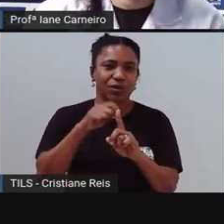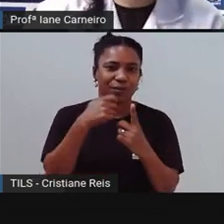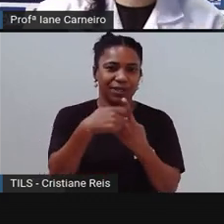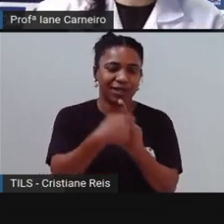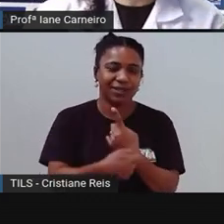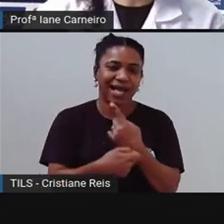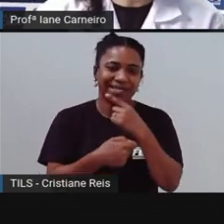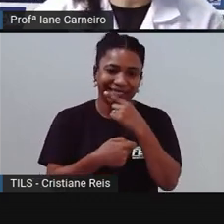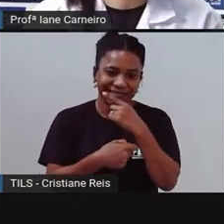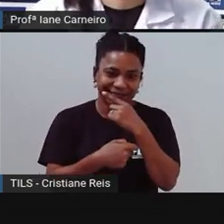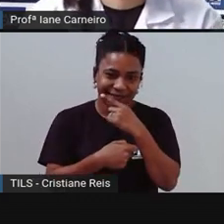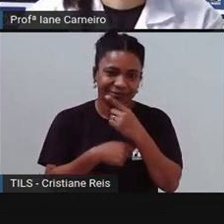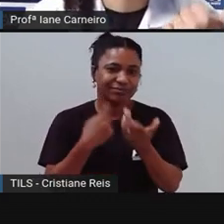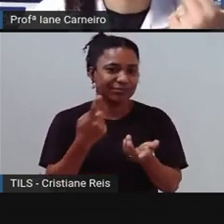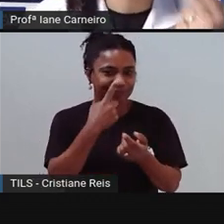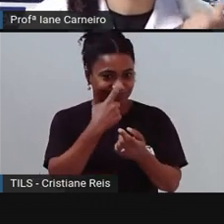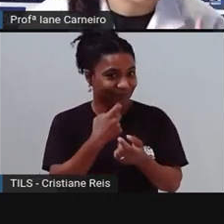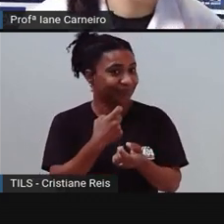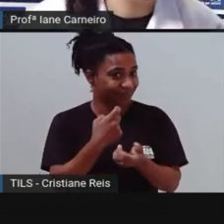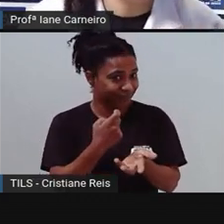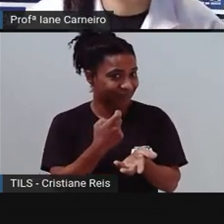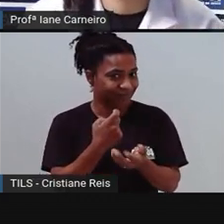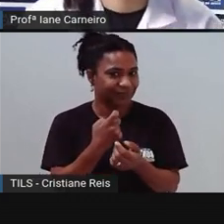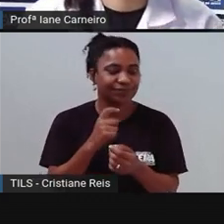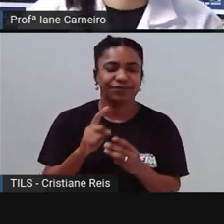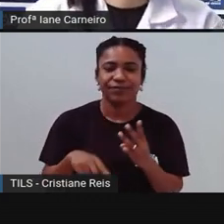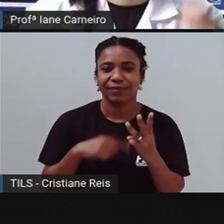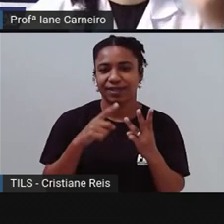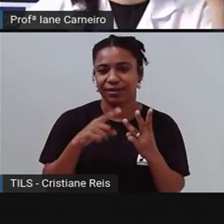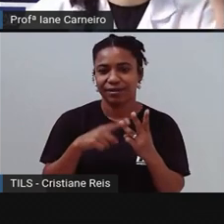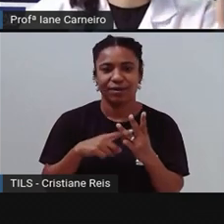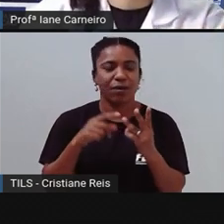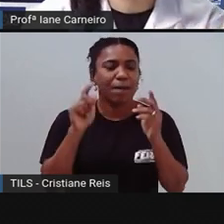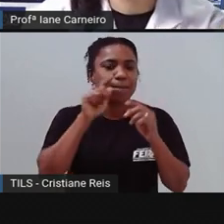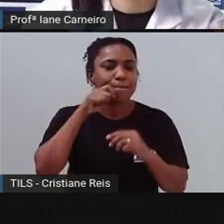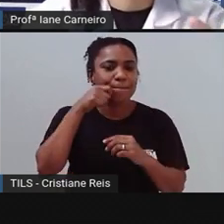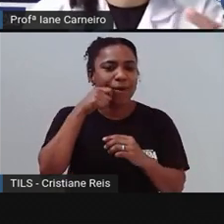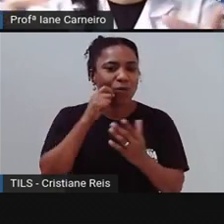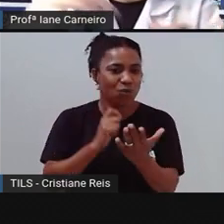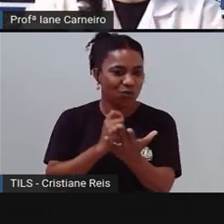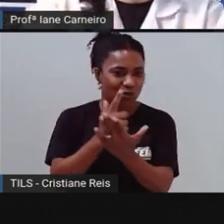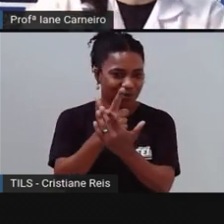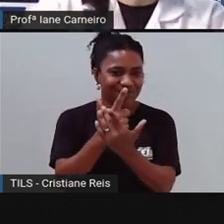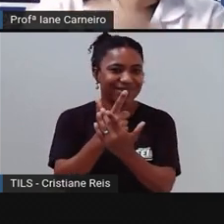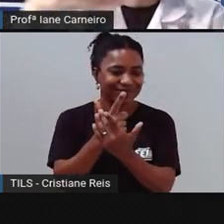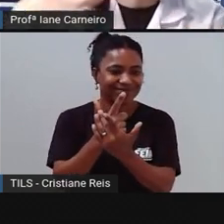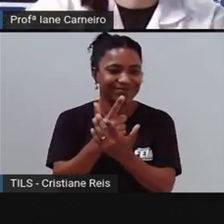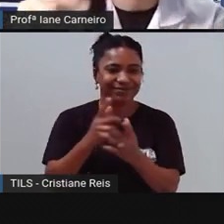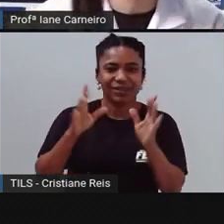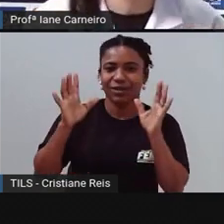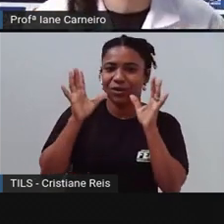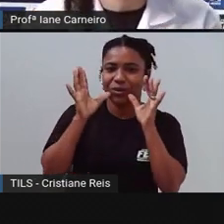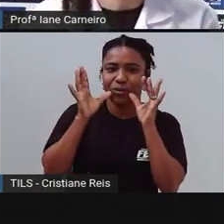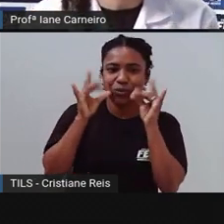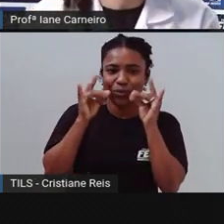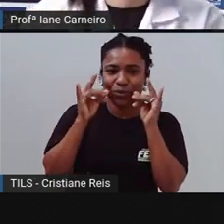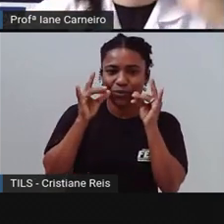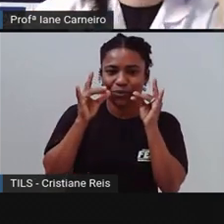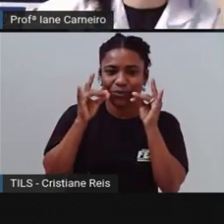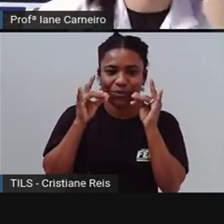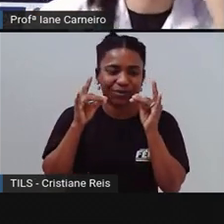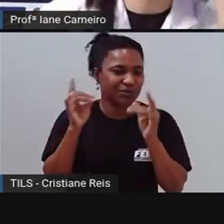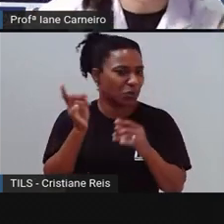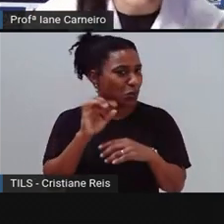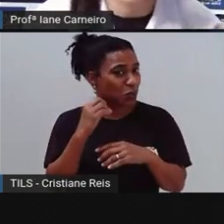bananinha, né? A embalagem do pão, né? Tem gente que compra o pão lá na padaria e vem no saco de papel ou